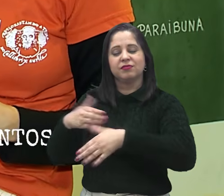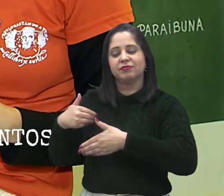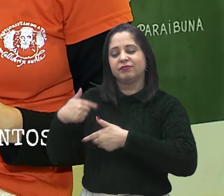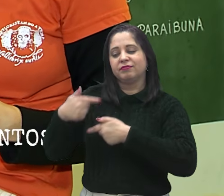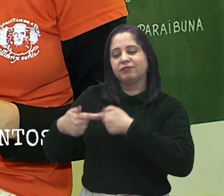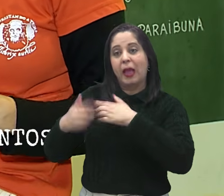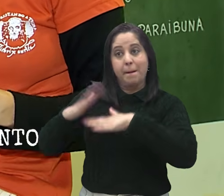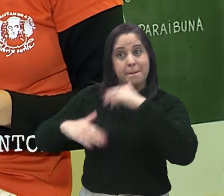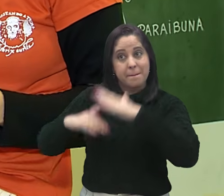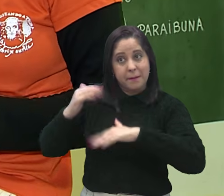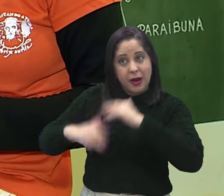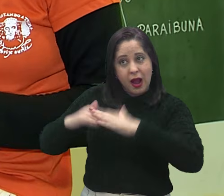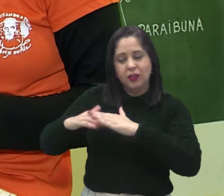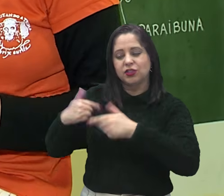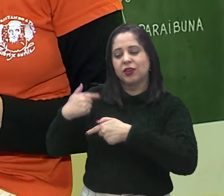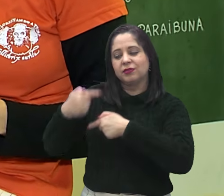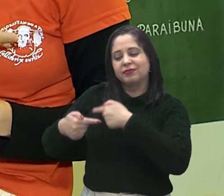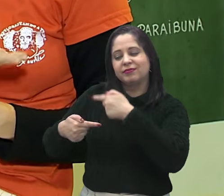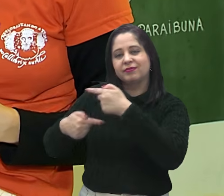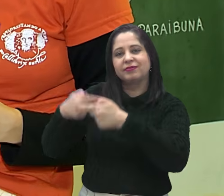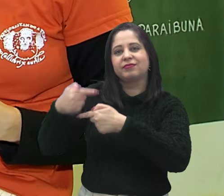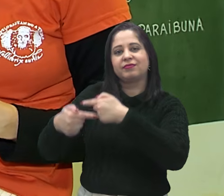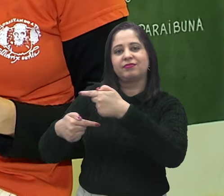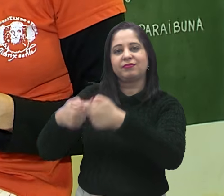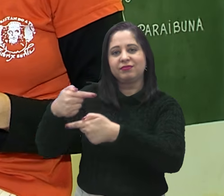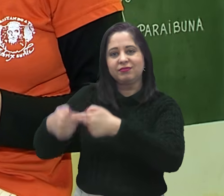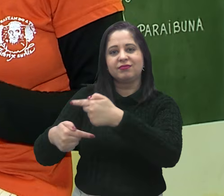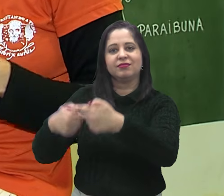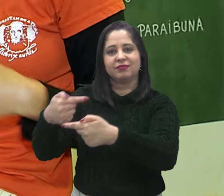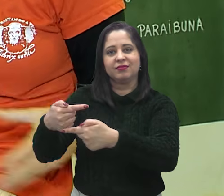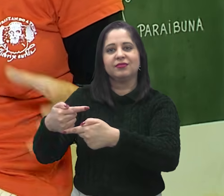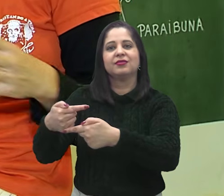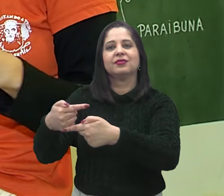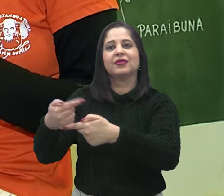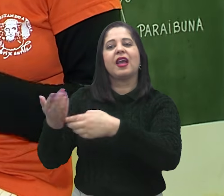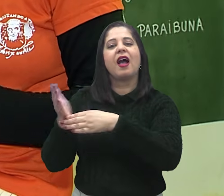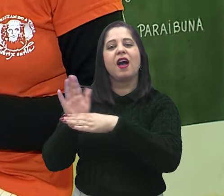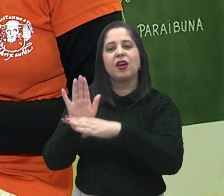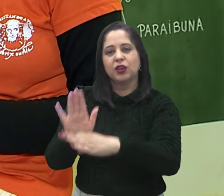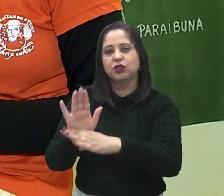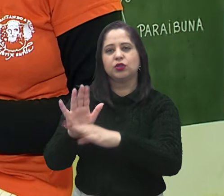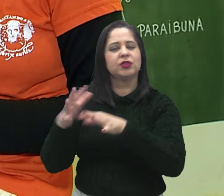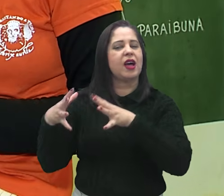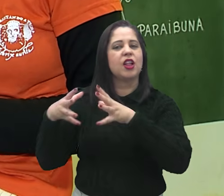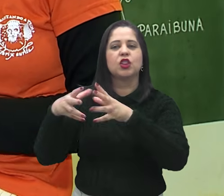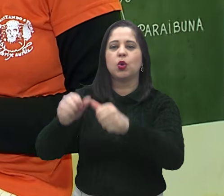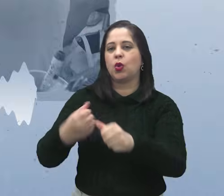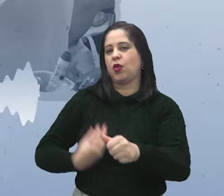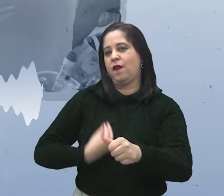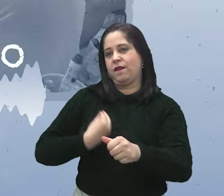que isso traga um bem comum, traga uma melhor vida para todos daquele lugar.